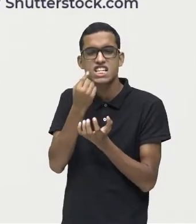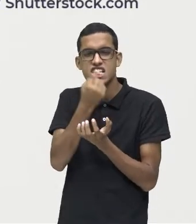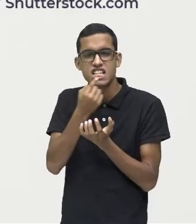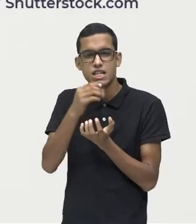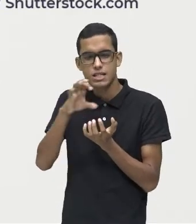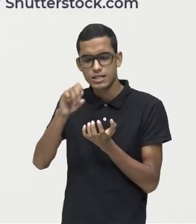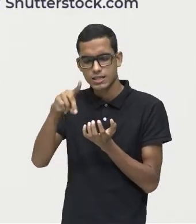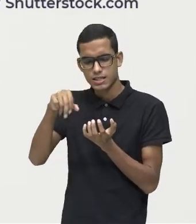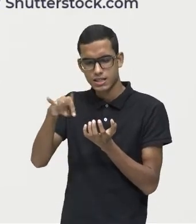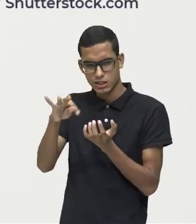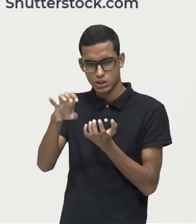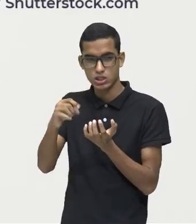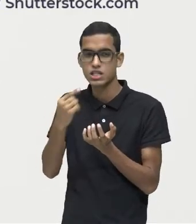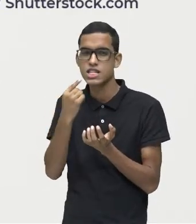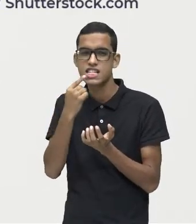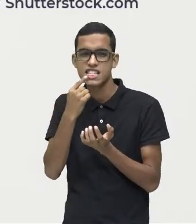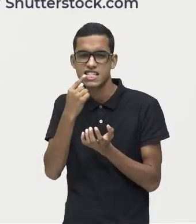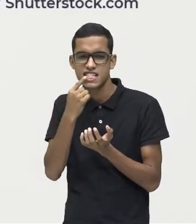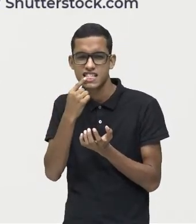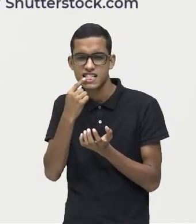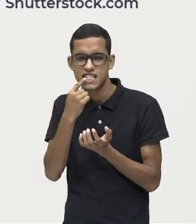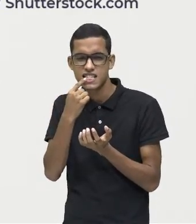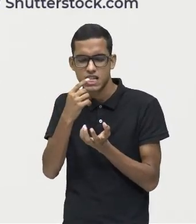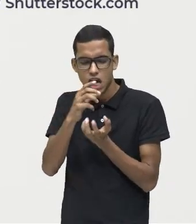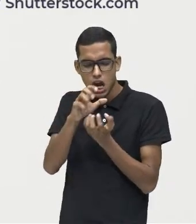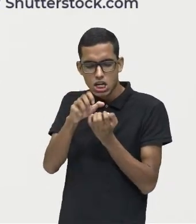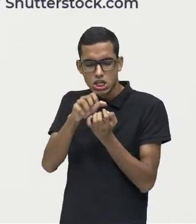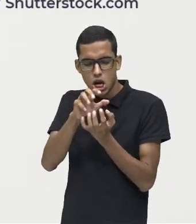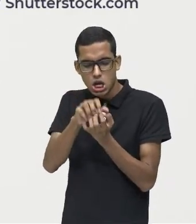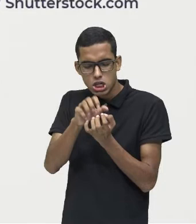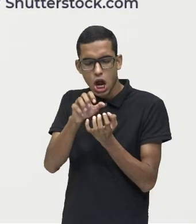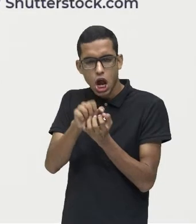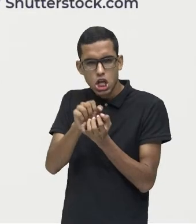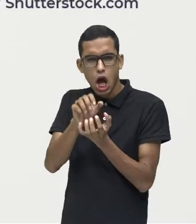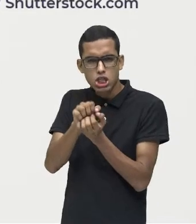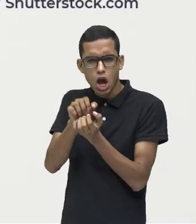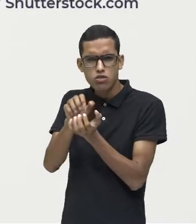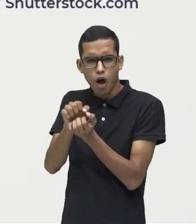Então, com os dentes a gente consegue o quê? Triturar esse alimento.